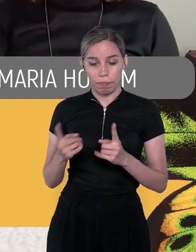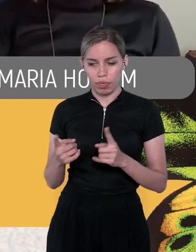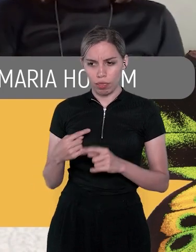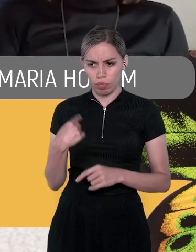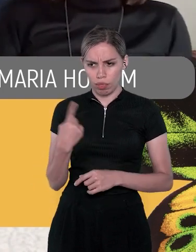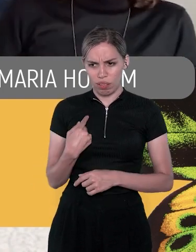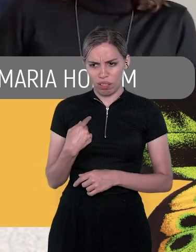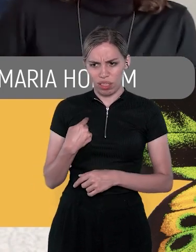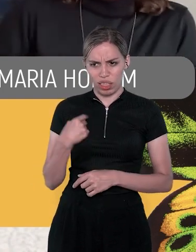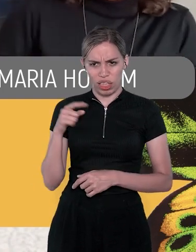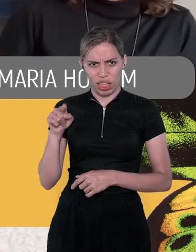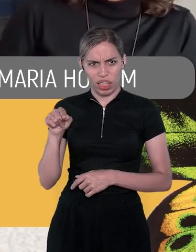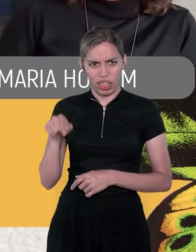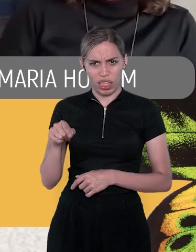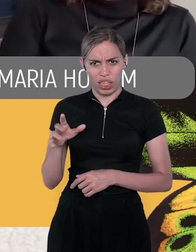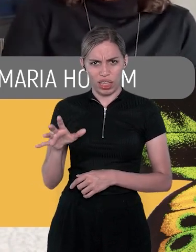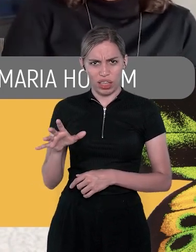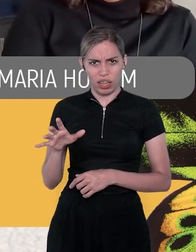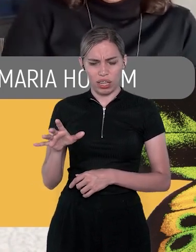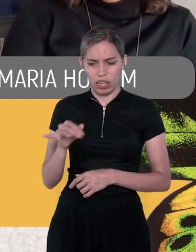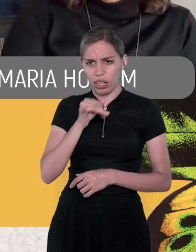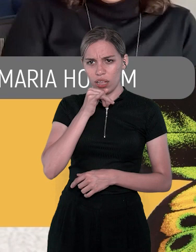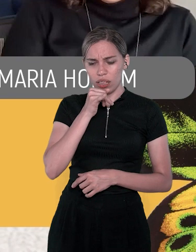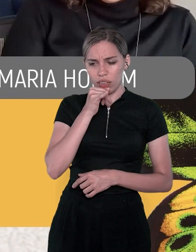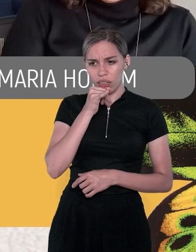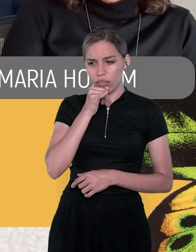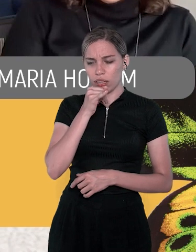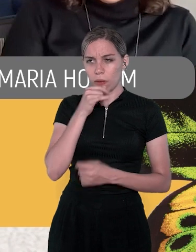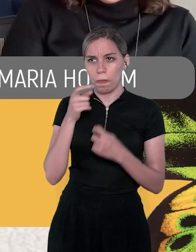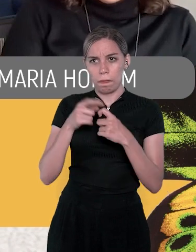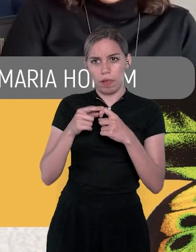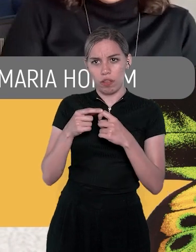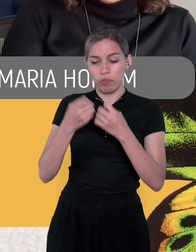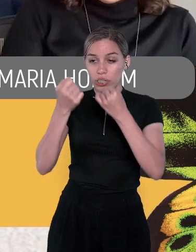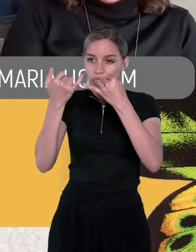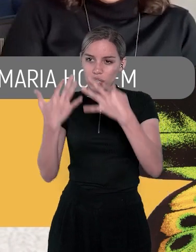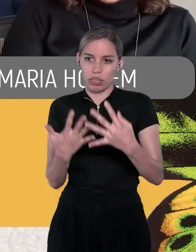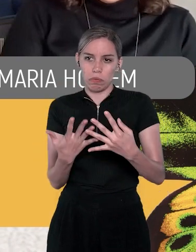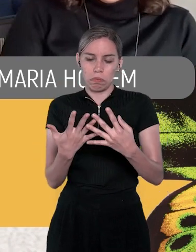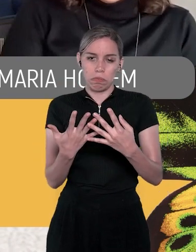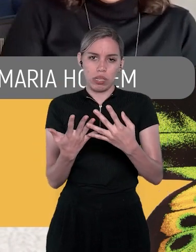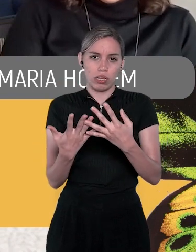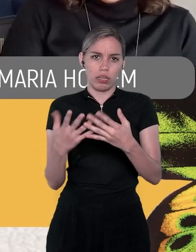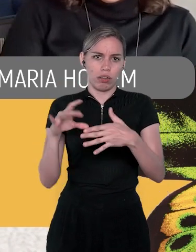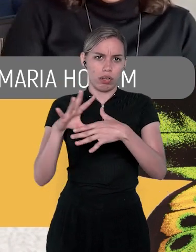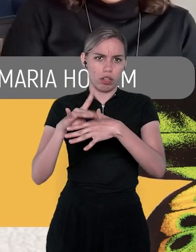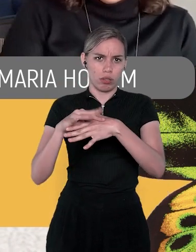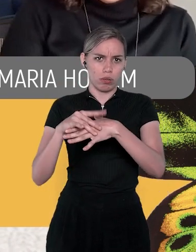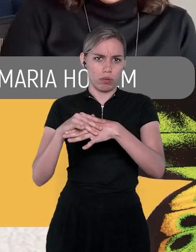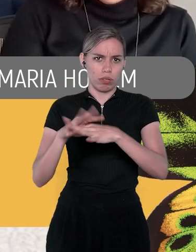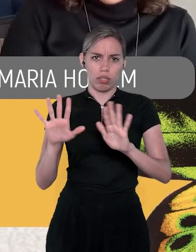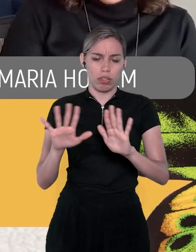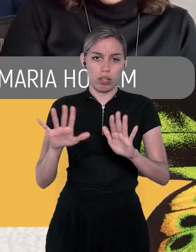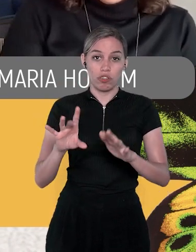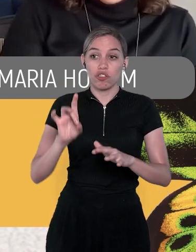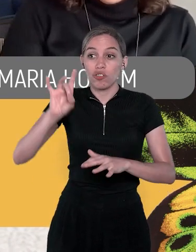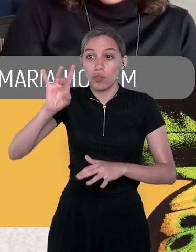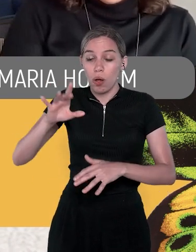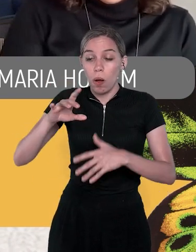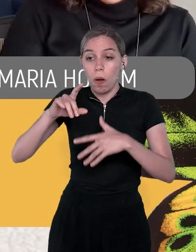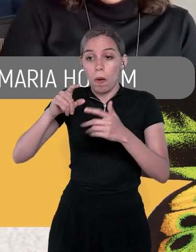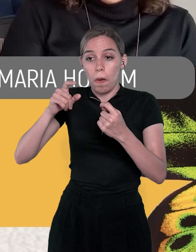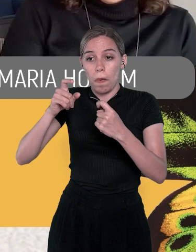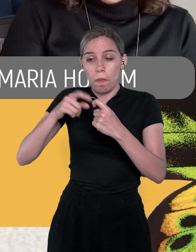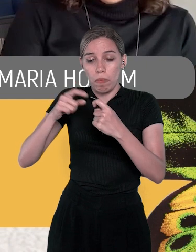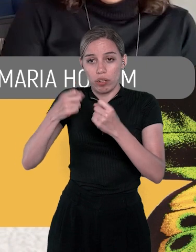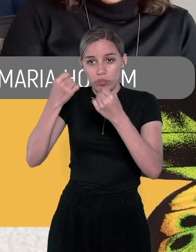nós não somos isso, né? Quer dizer, o epidemiologista ele não explica a natureza da doença, ele explica o